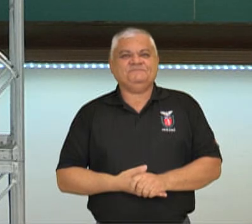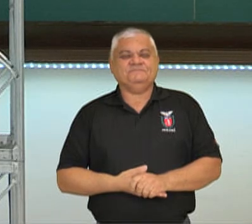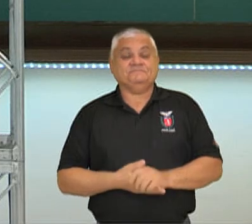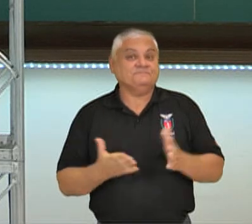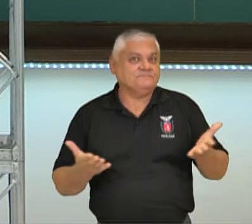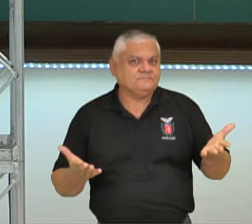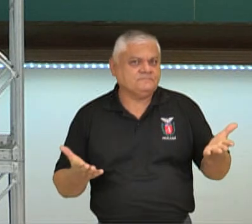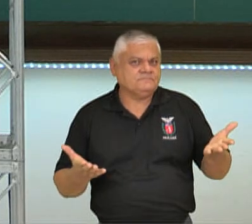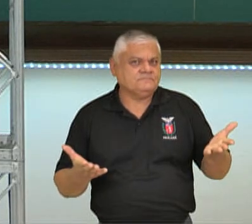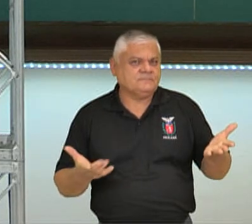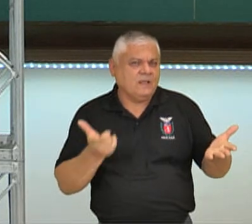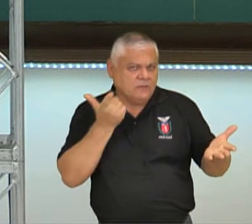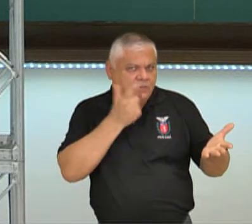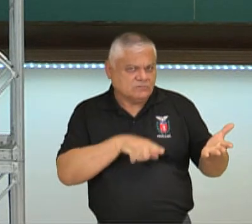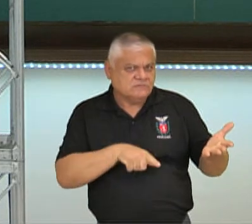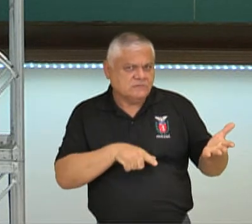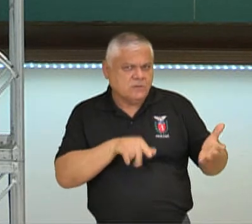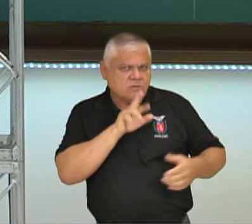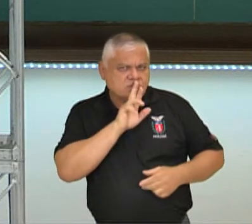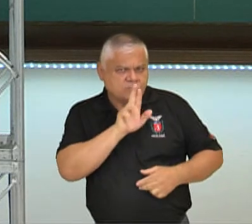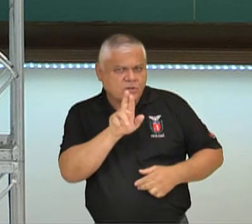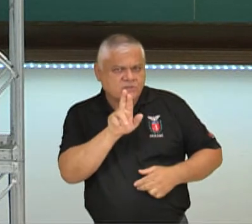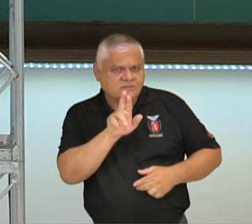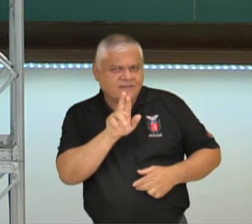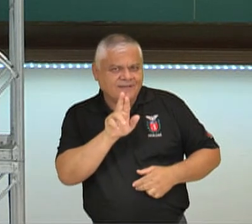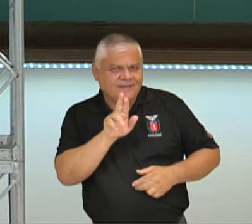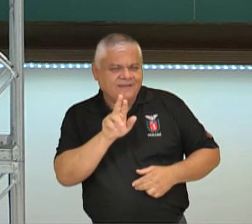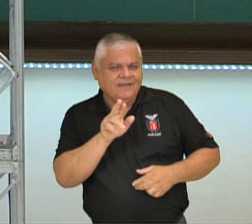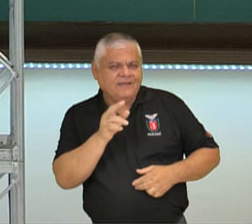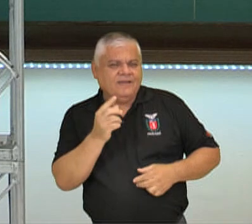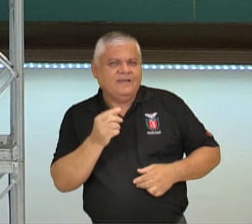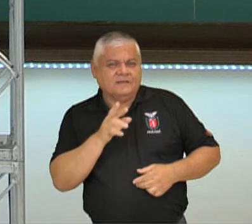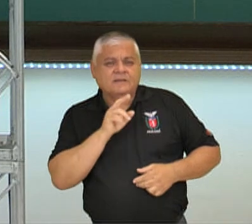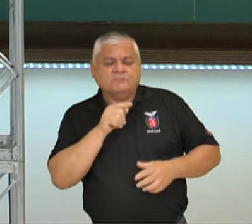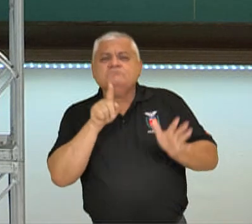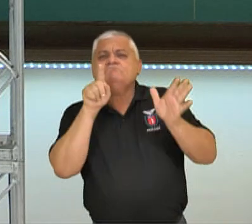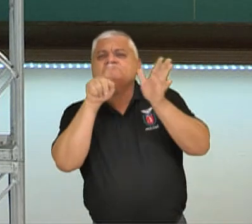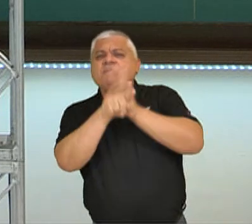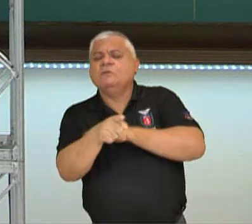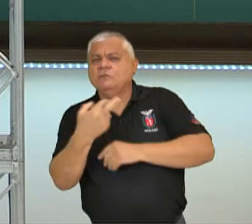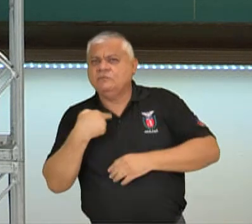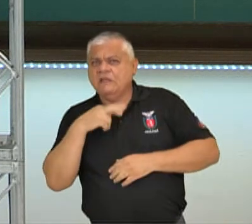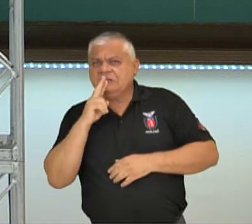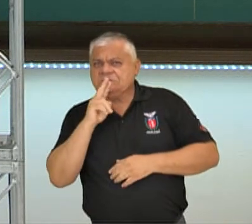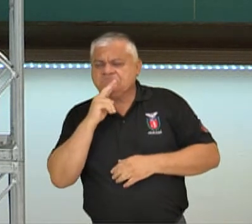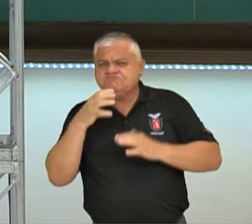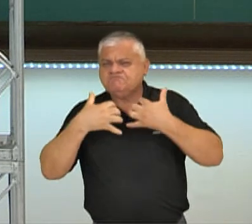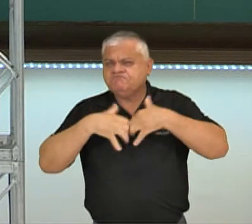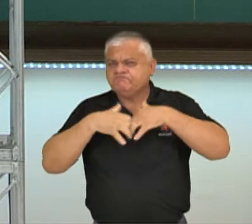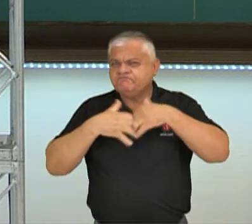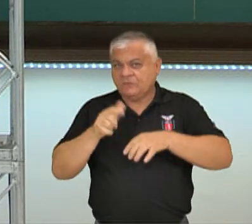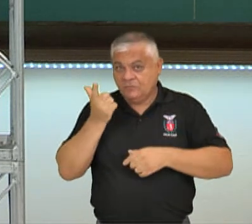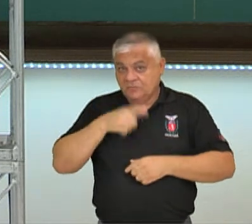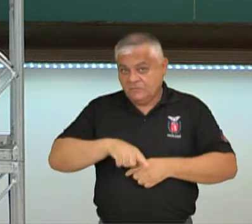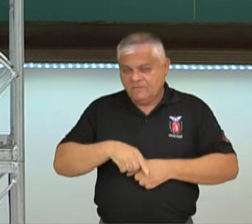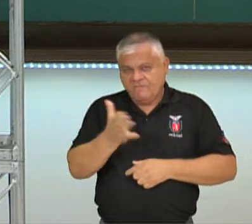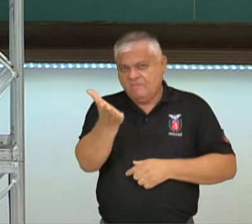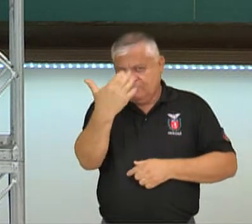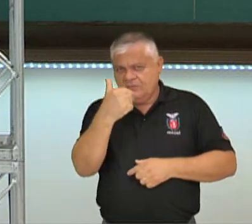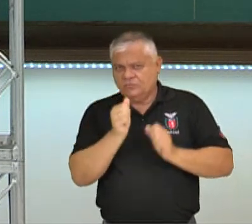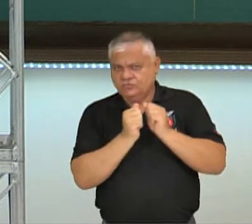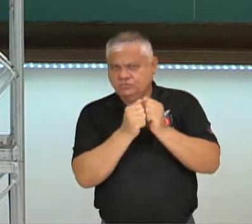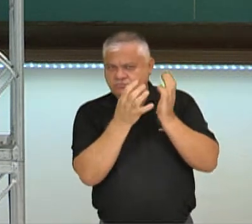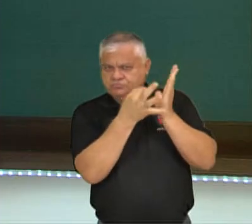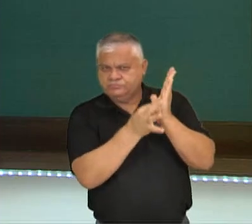E aí, você conseguiu resolver aí, responder o nosso exercício? Vamos corrigir